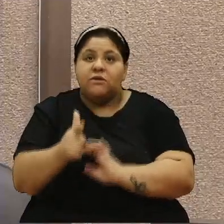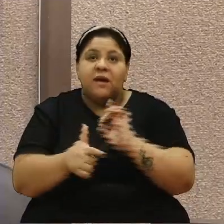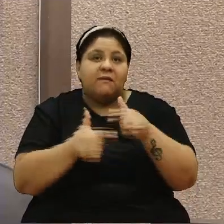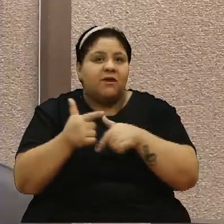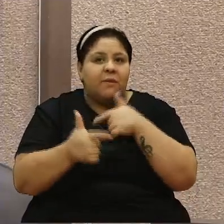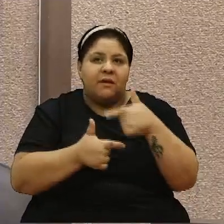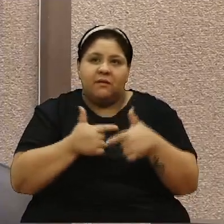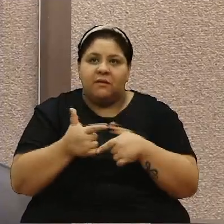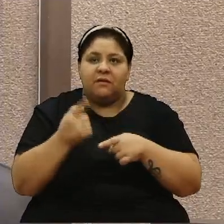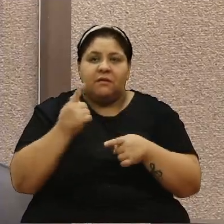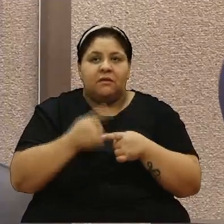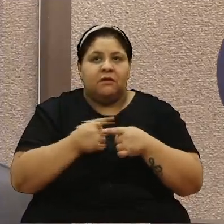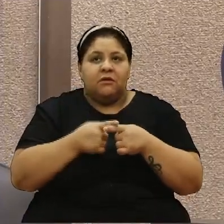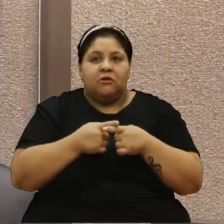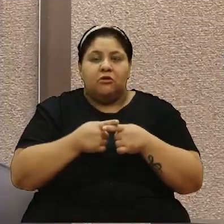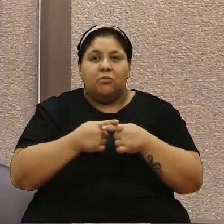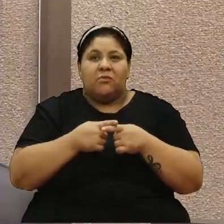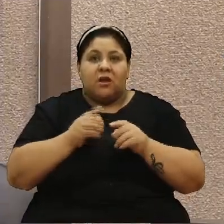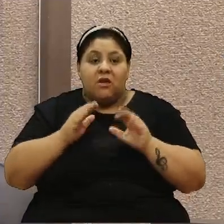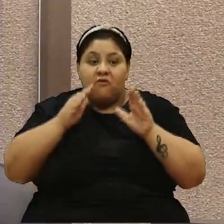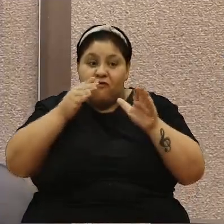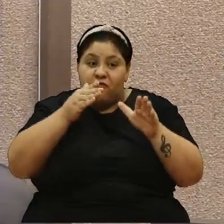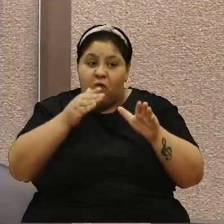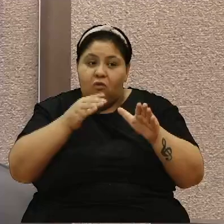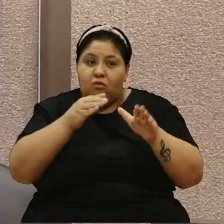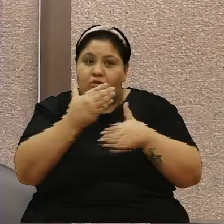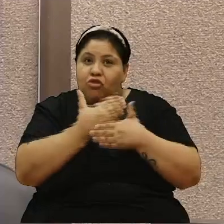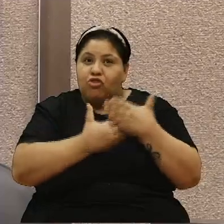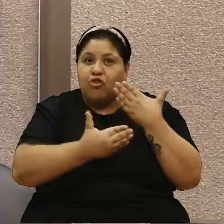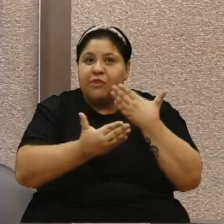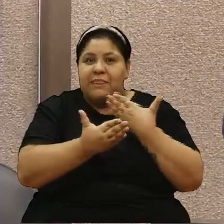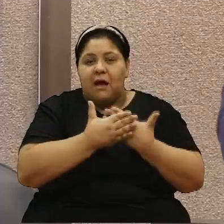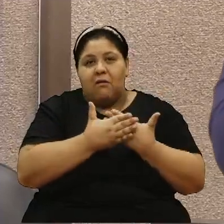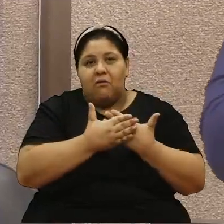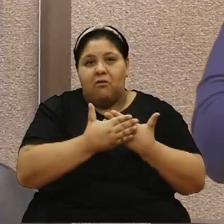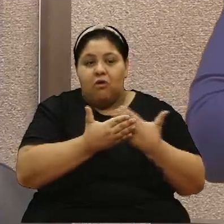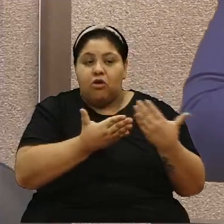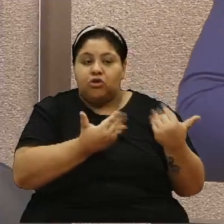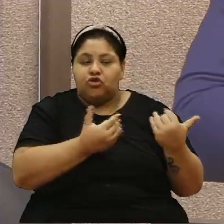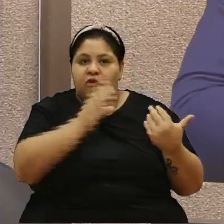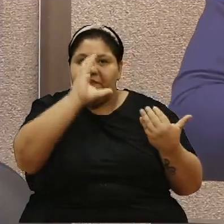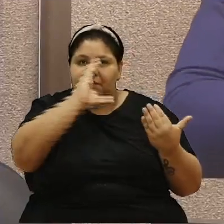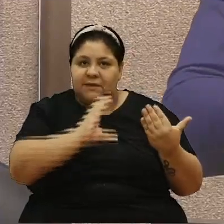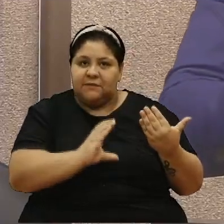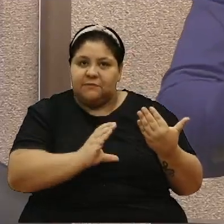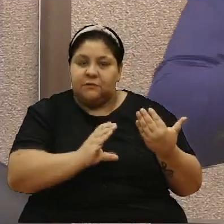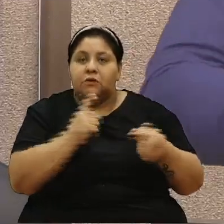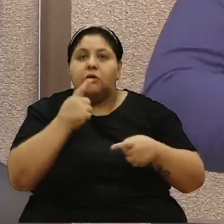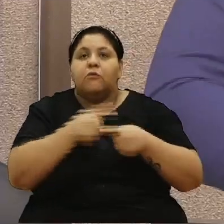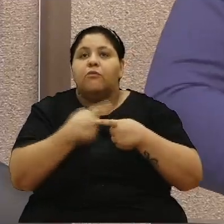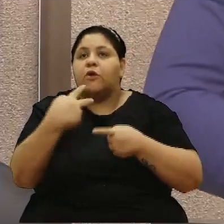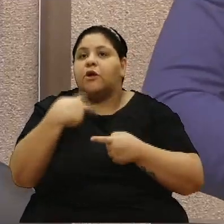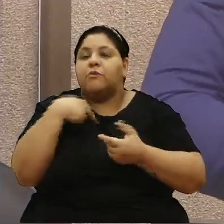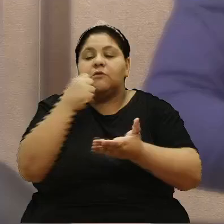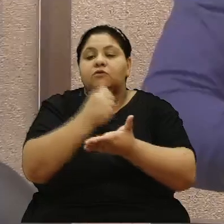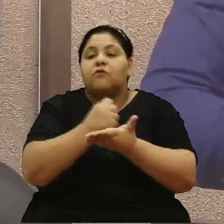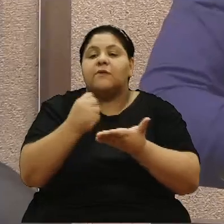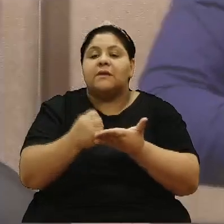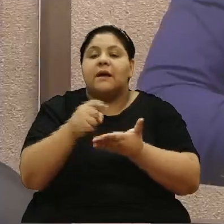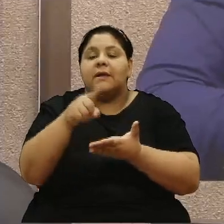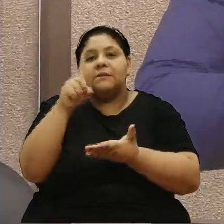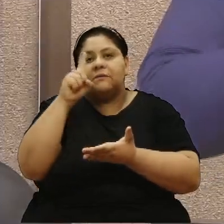trabalhar, porque é dedicação exclusiva àquele jovem cidadão. Por que nós não podemos contratar essas